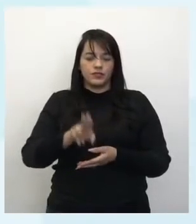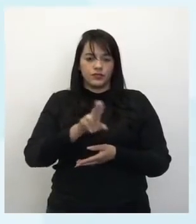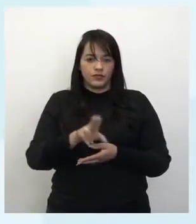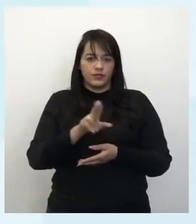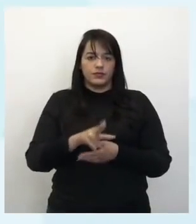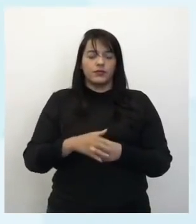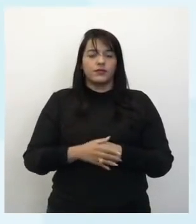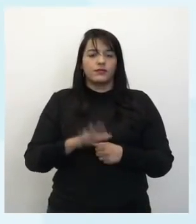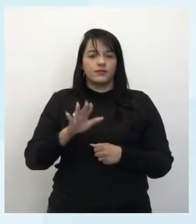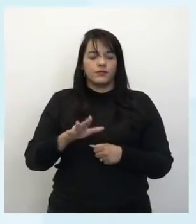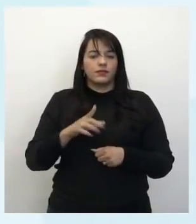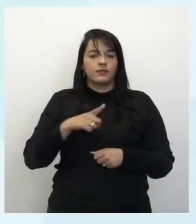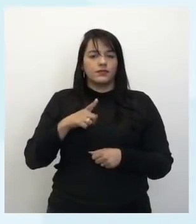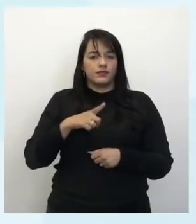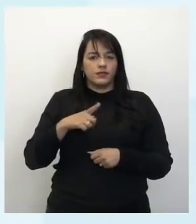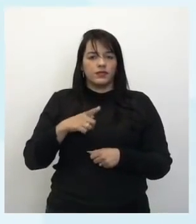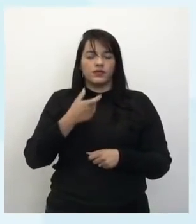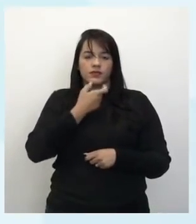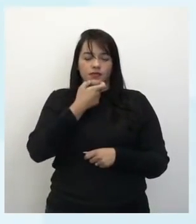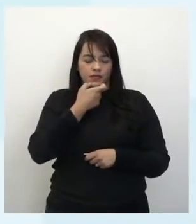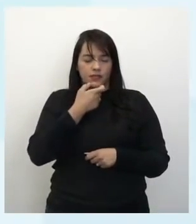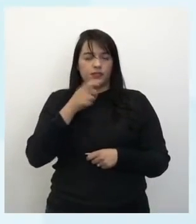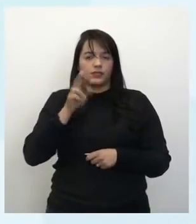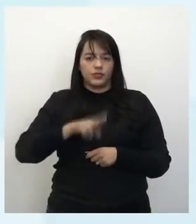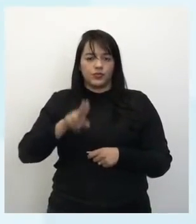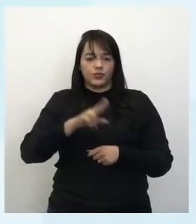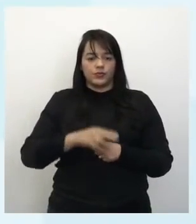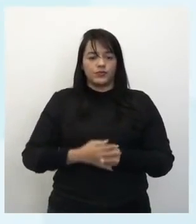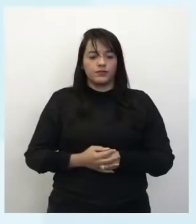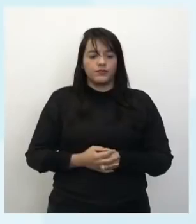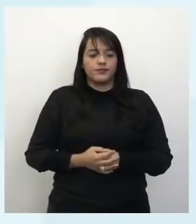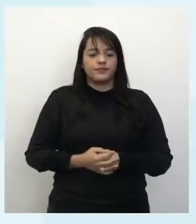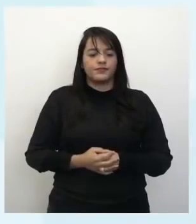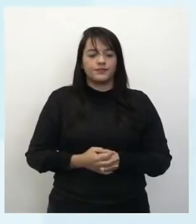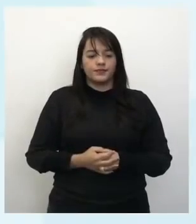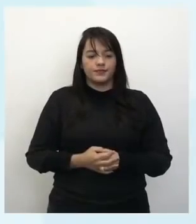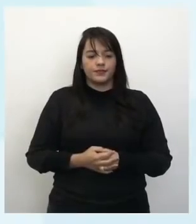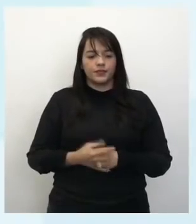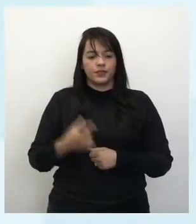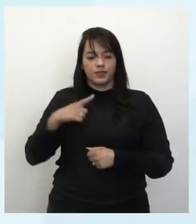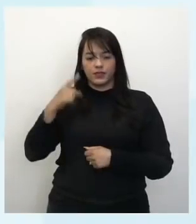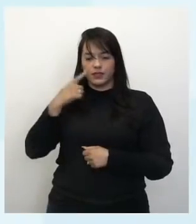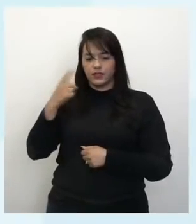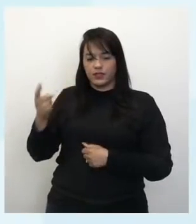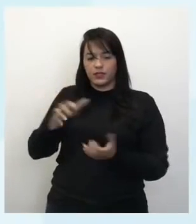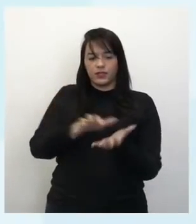mas em inglês às vezes acontece, né? E a gente tem crocodiles,